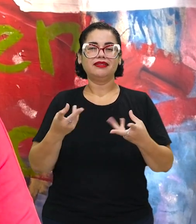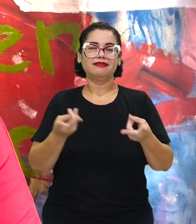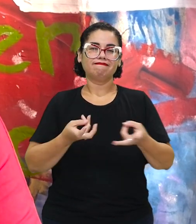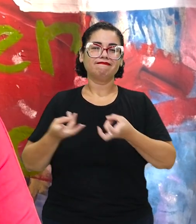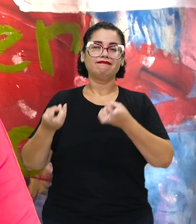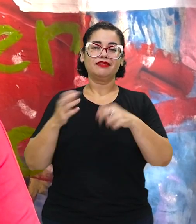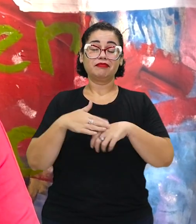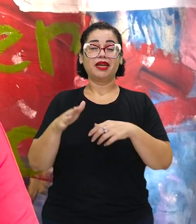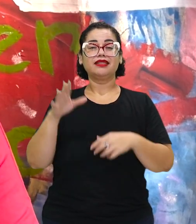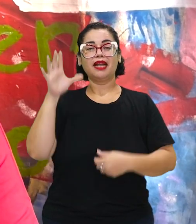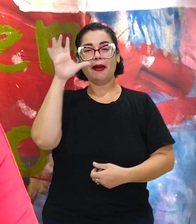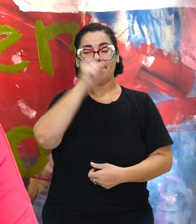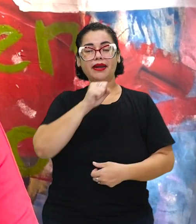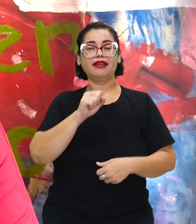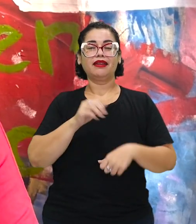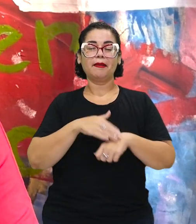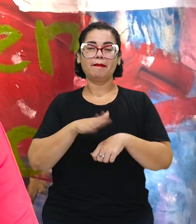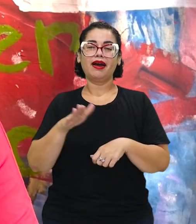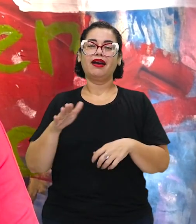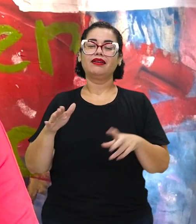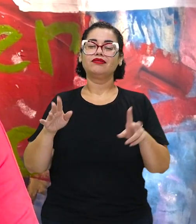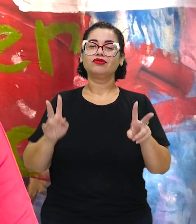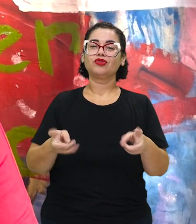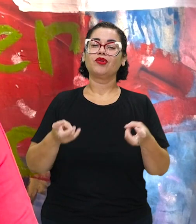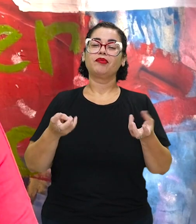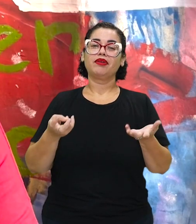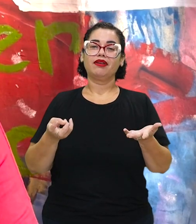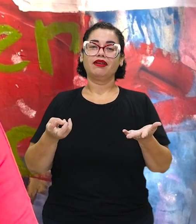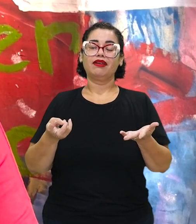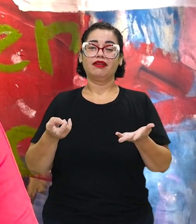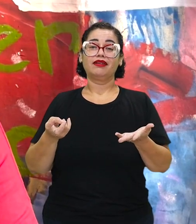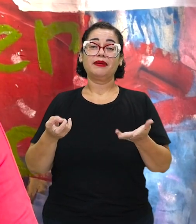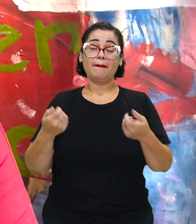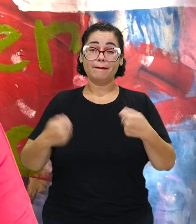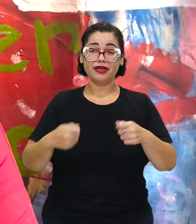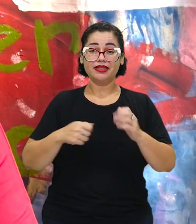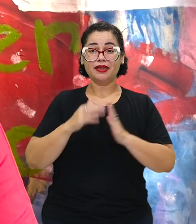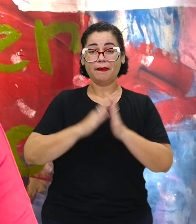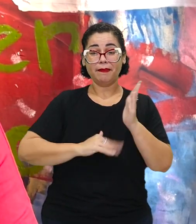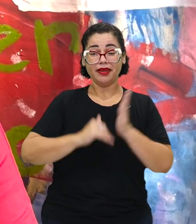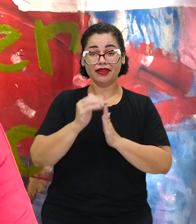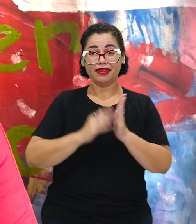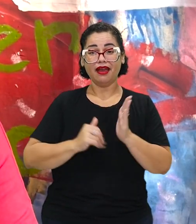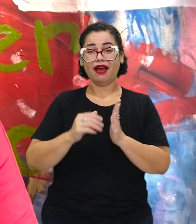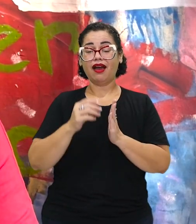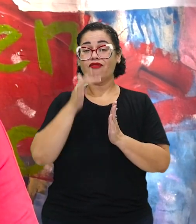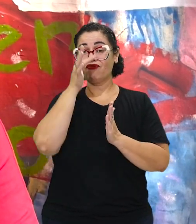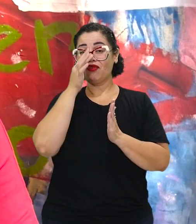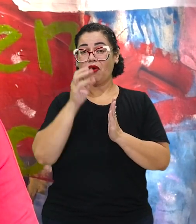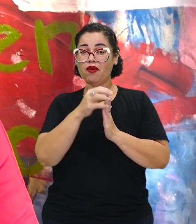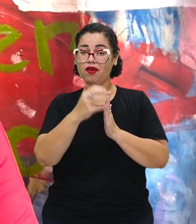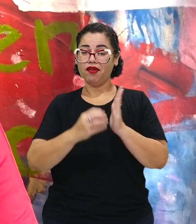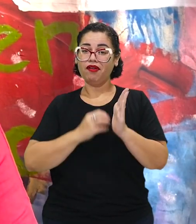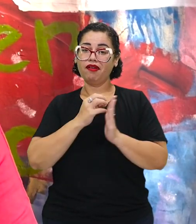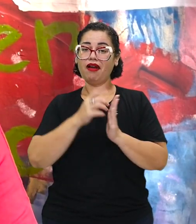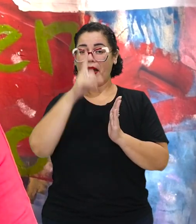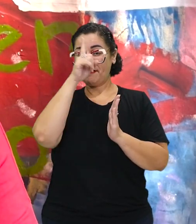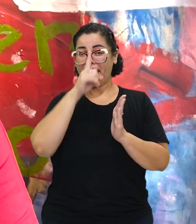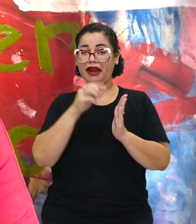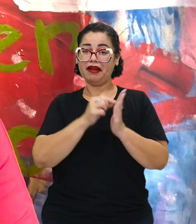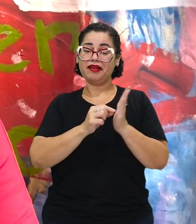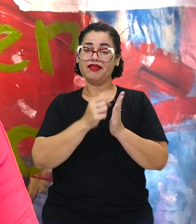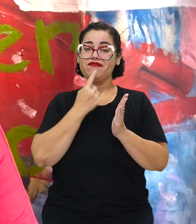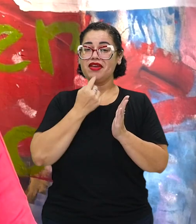perdido. Assim, ele aprendeu que eu tenho que pintar o miolo da flor de amarelo e as pétalas